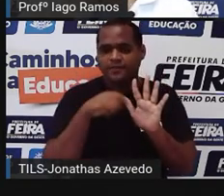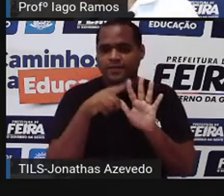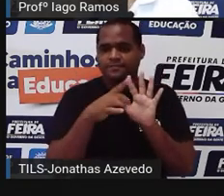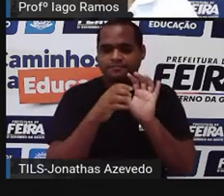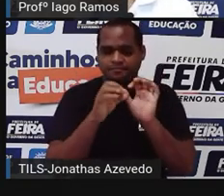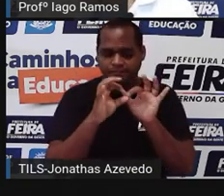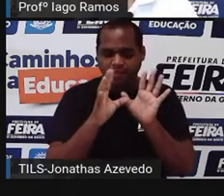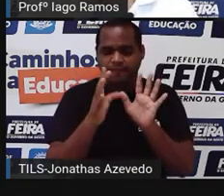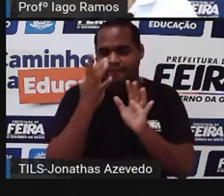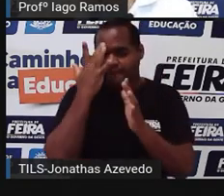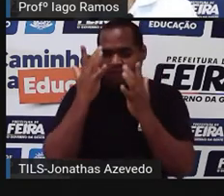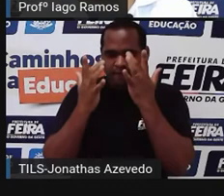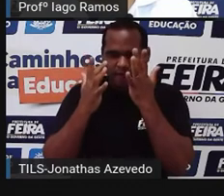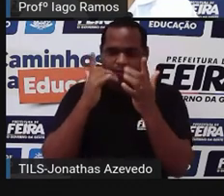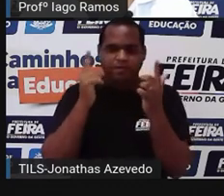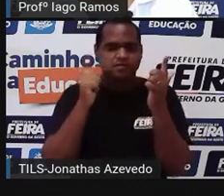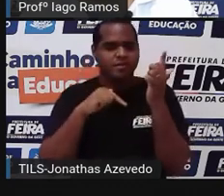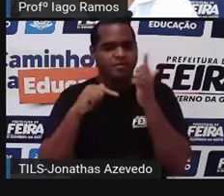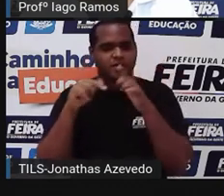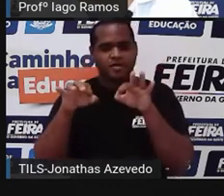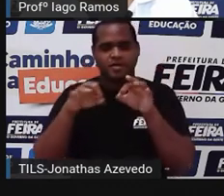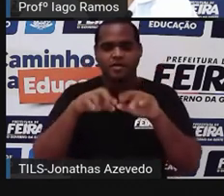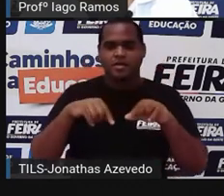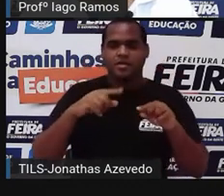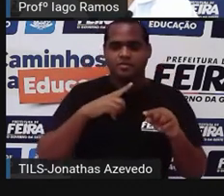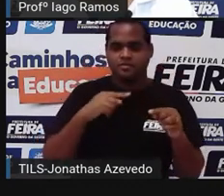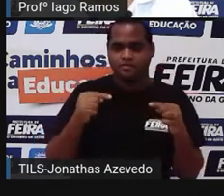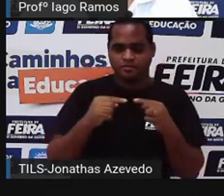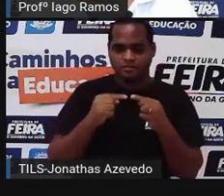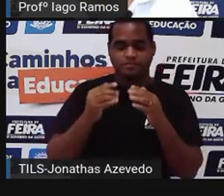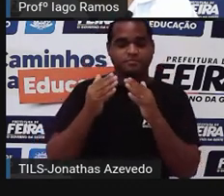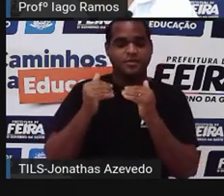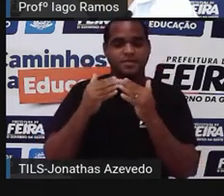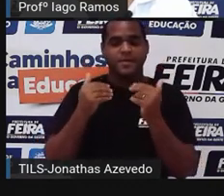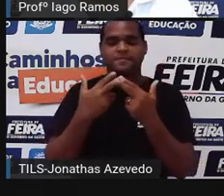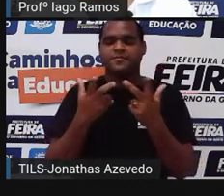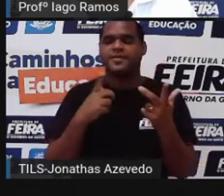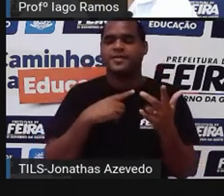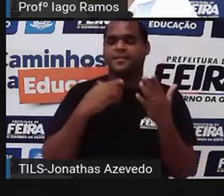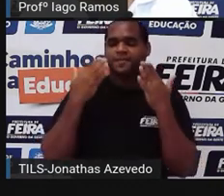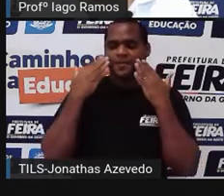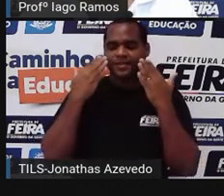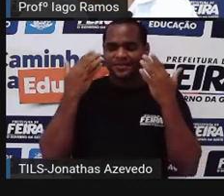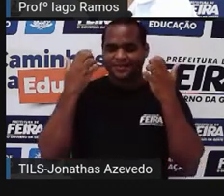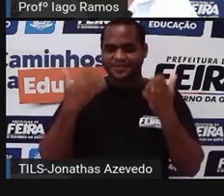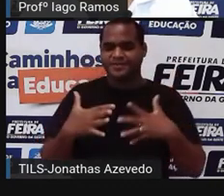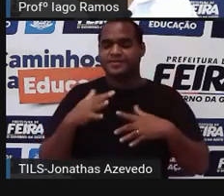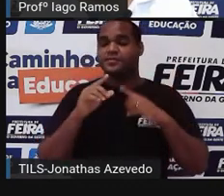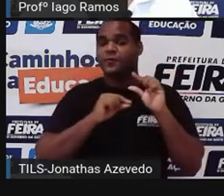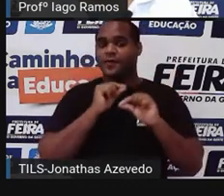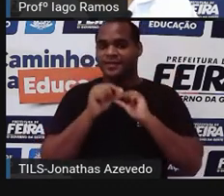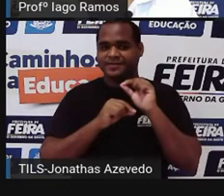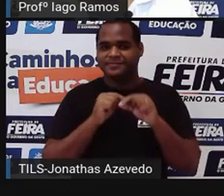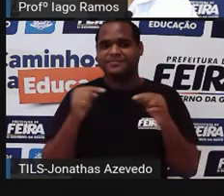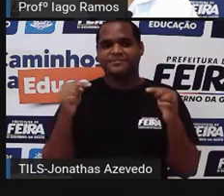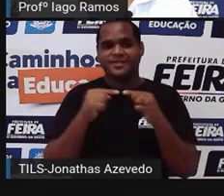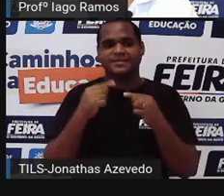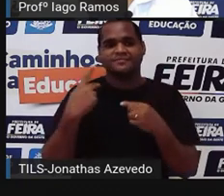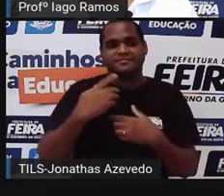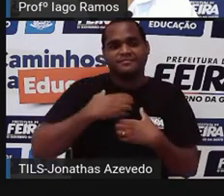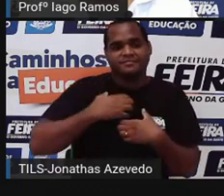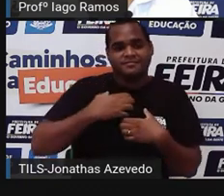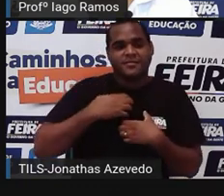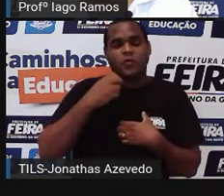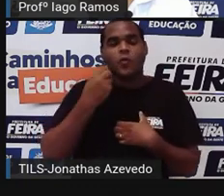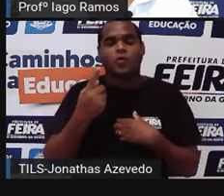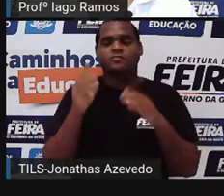mais fácil da gente construir bom isso que eu vou construir é mostrando qual é o sentir